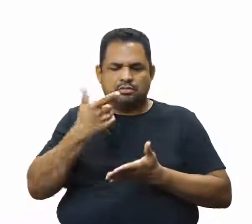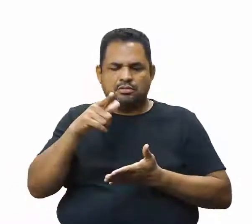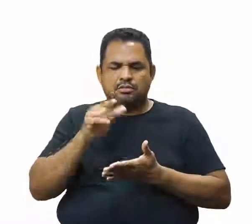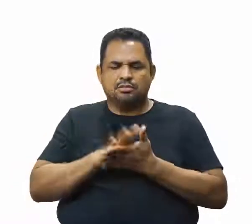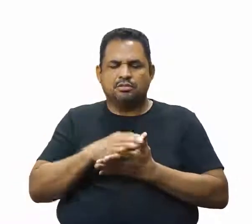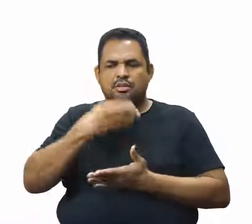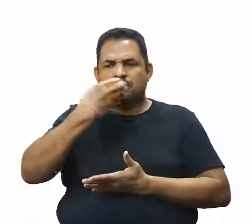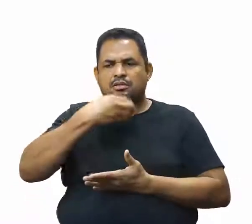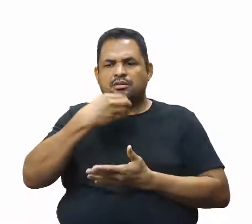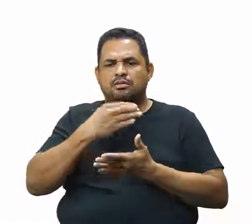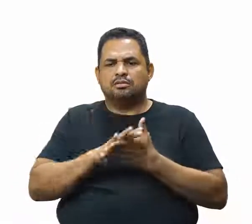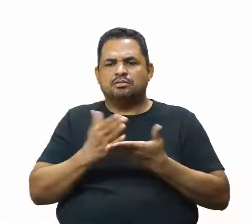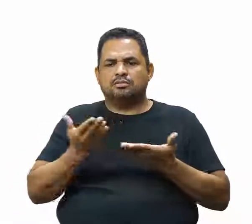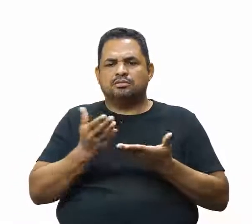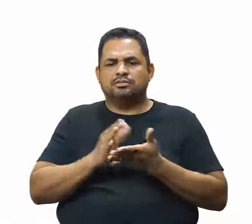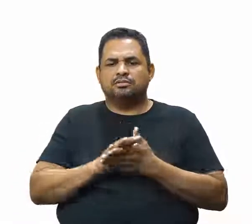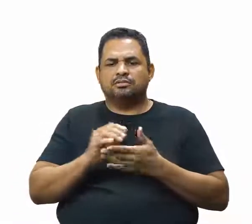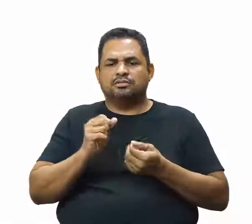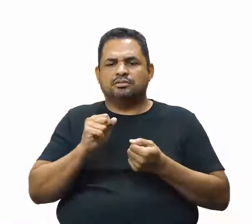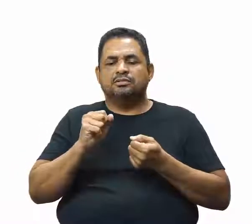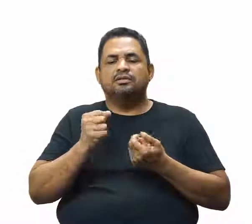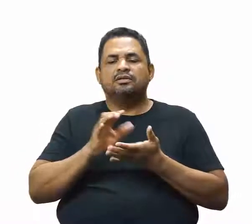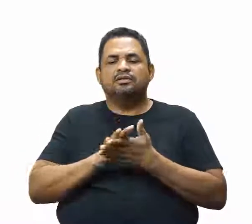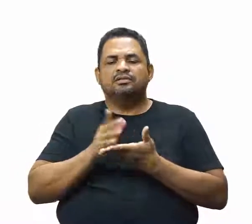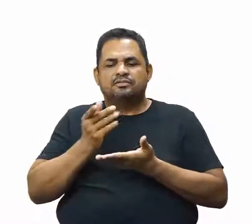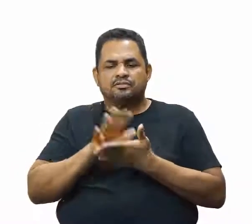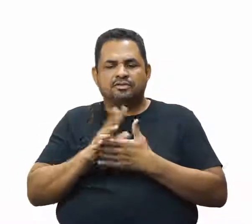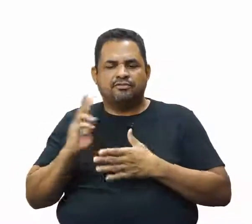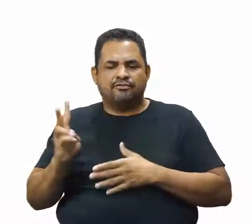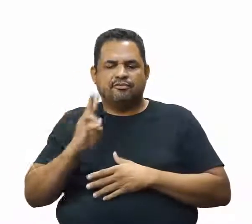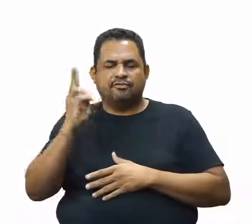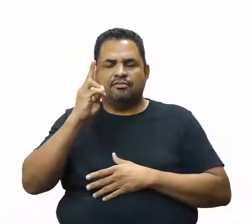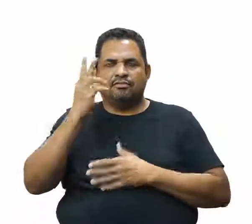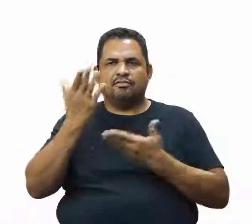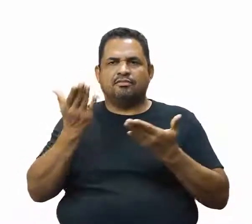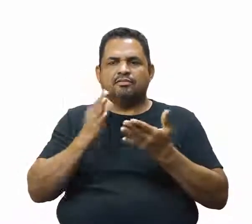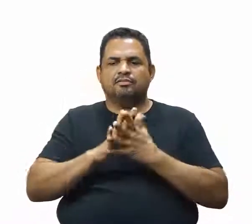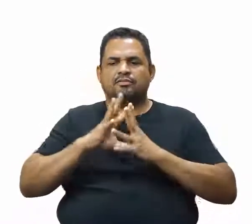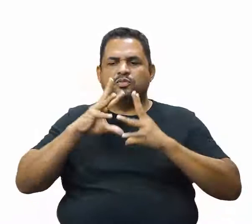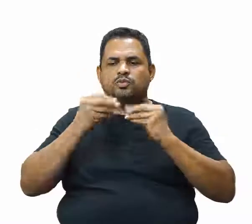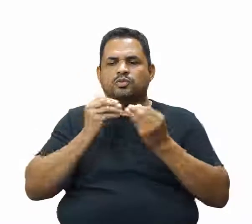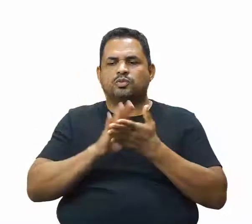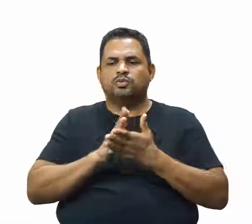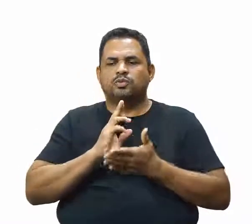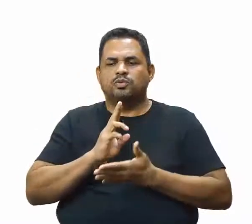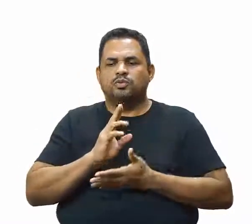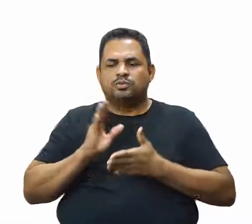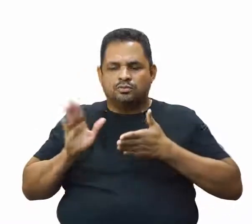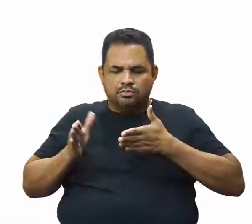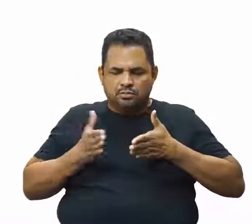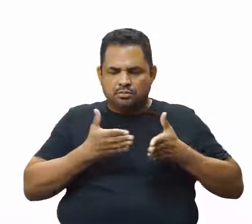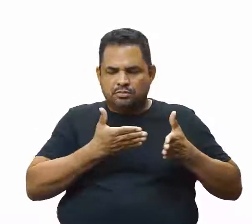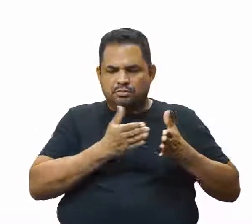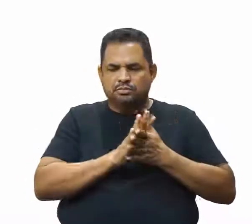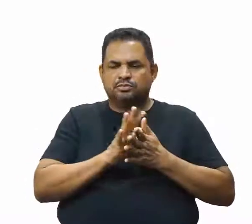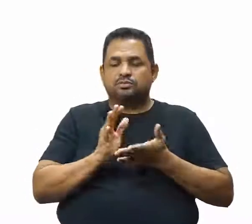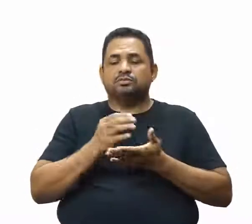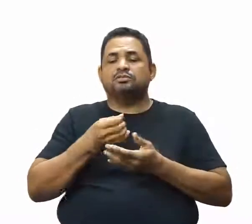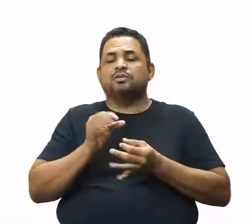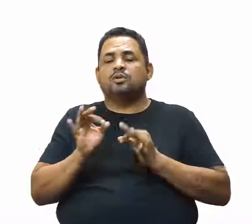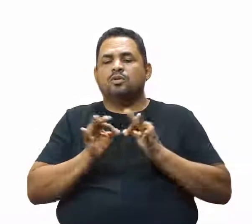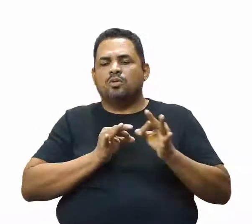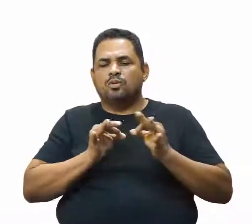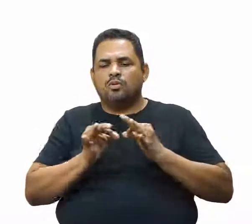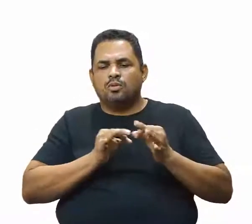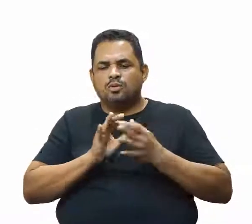aquela fruta no mercado, é que você vai oferecer, valorizando assim todo o processo que você se organizou,